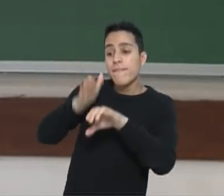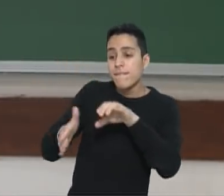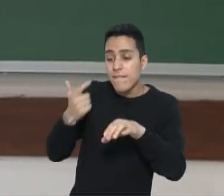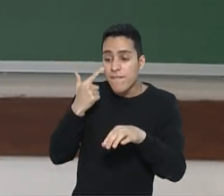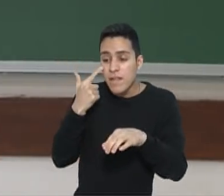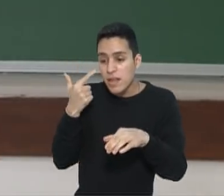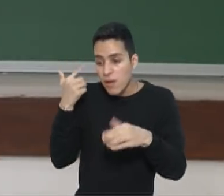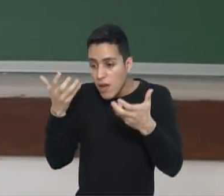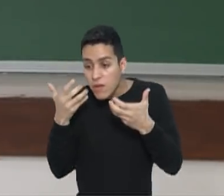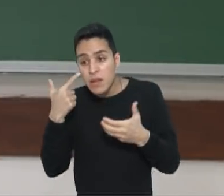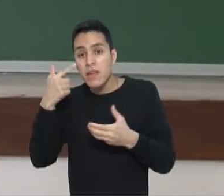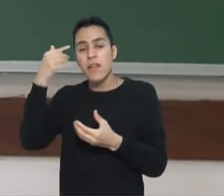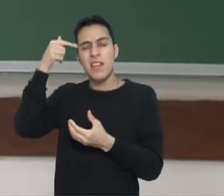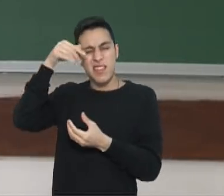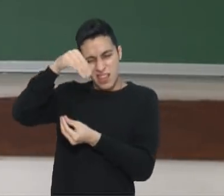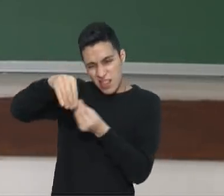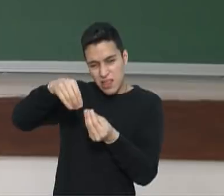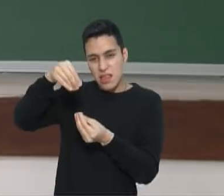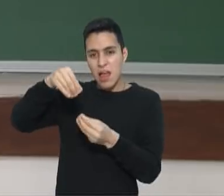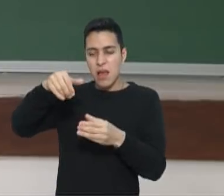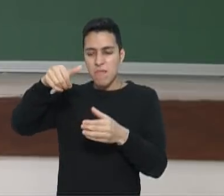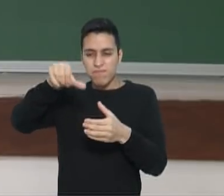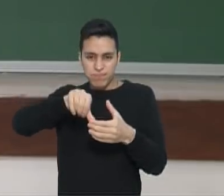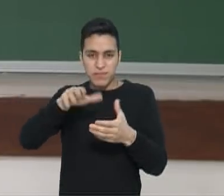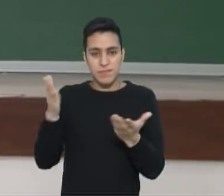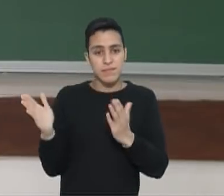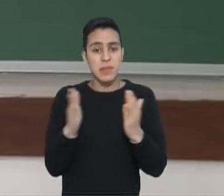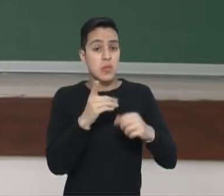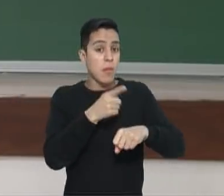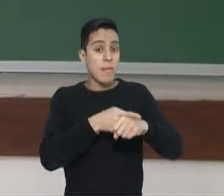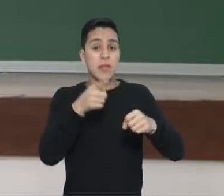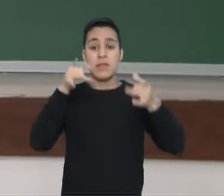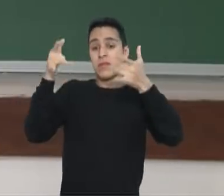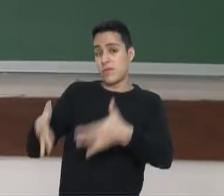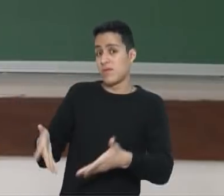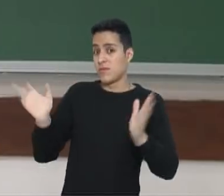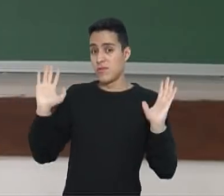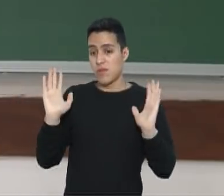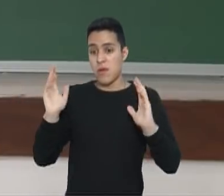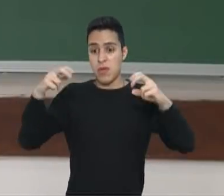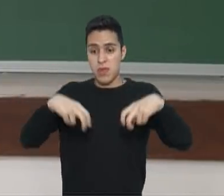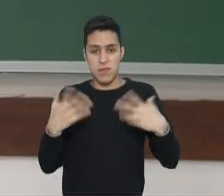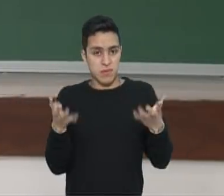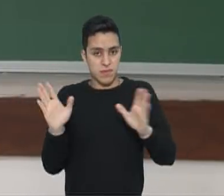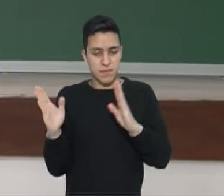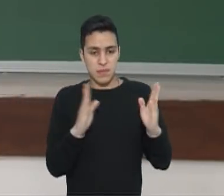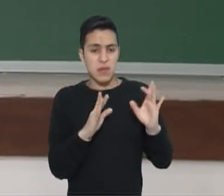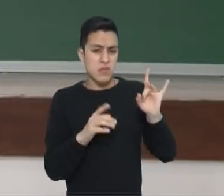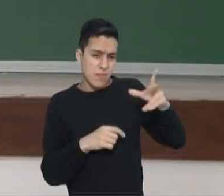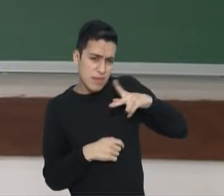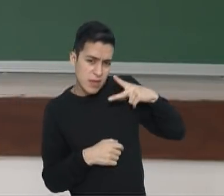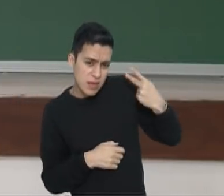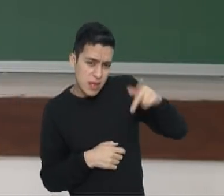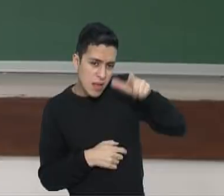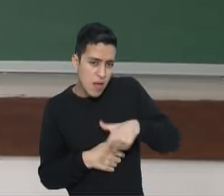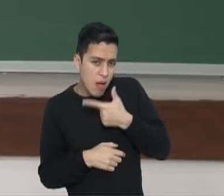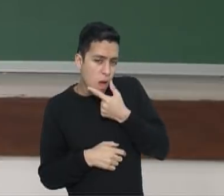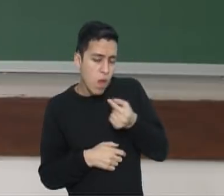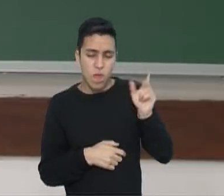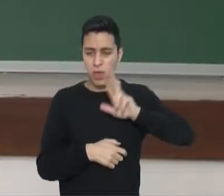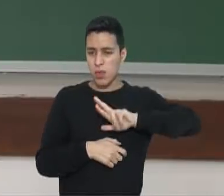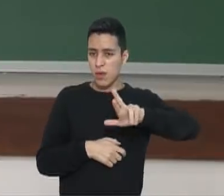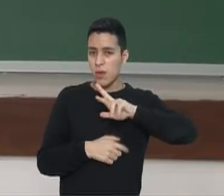momento, desistiu da competição. Veja, o professor comentou, não é só uma questão particular do jogador, do enxadrista.